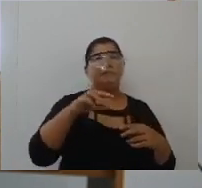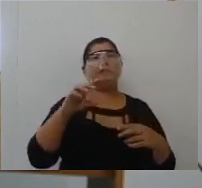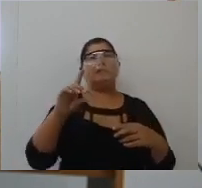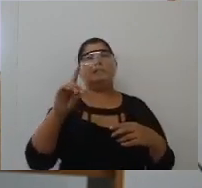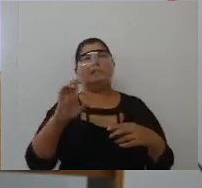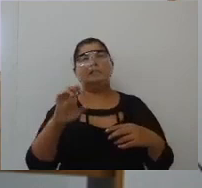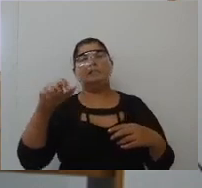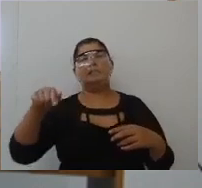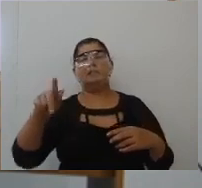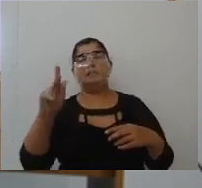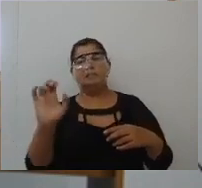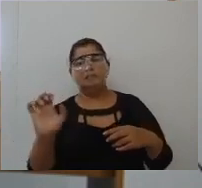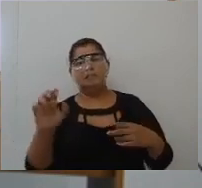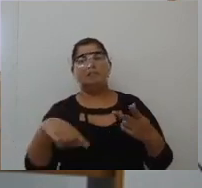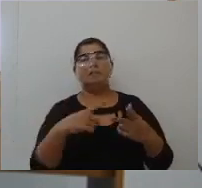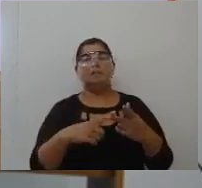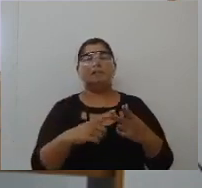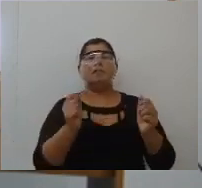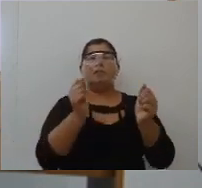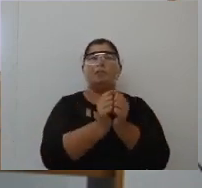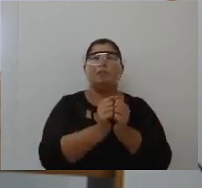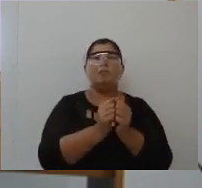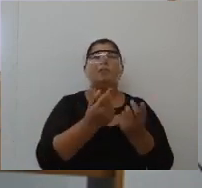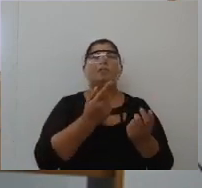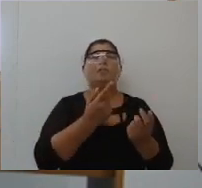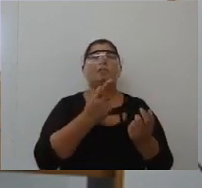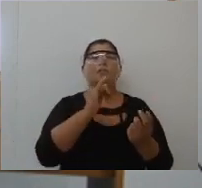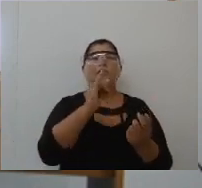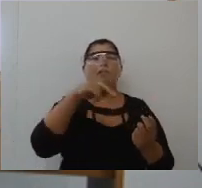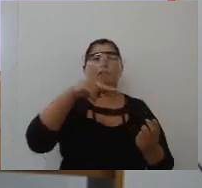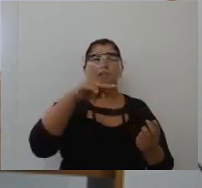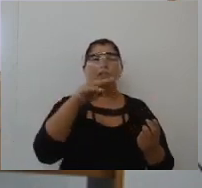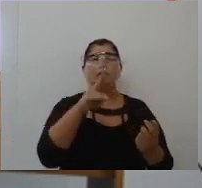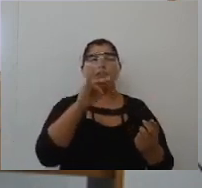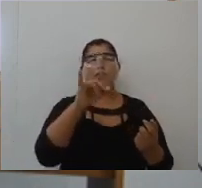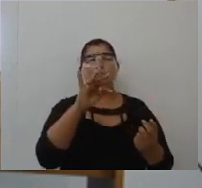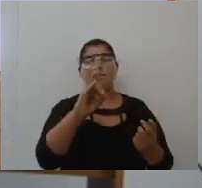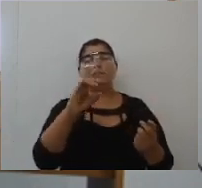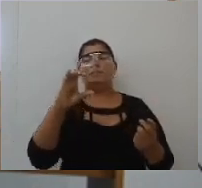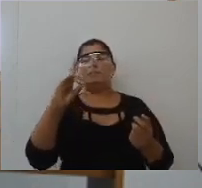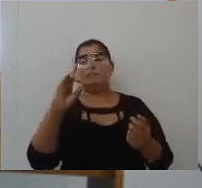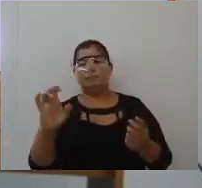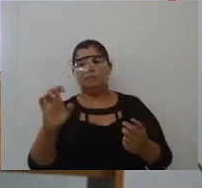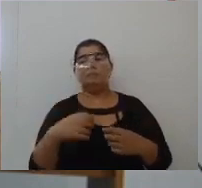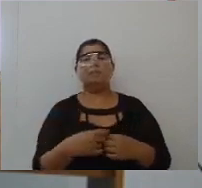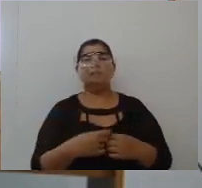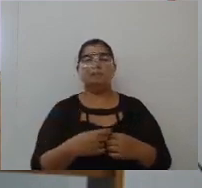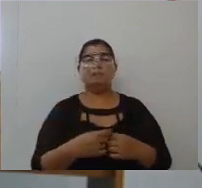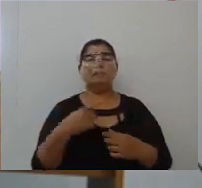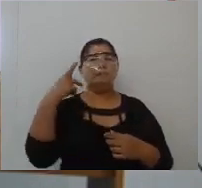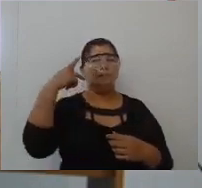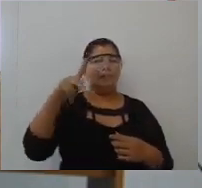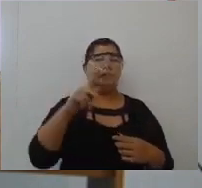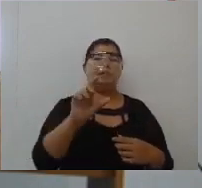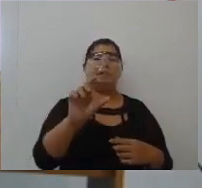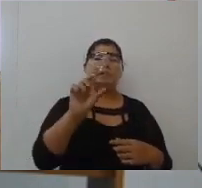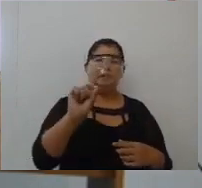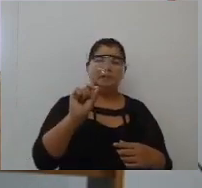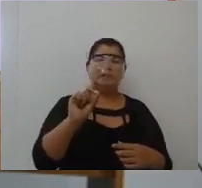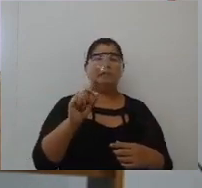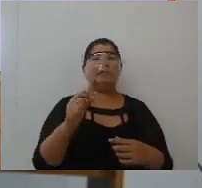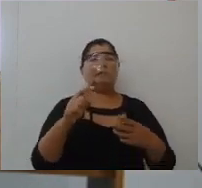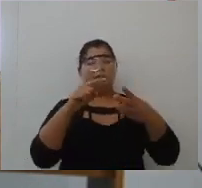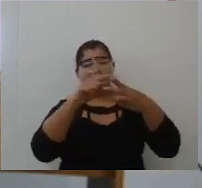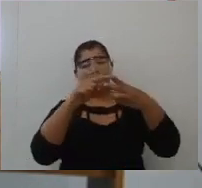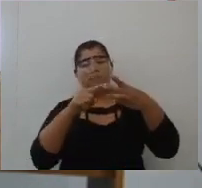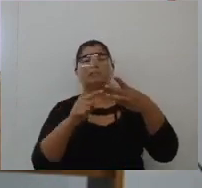intuito de, para que, são conjunções finais importantíssimas para a hora da nossa